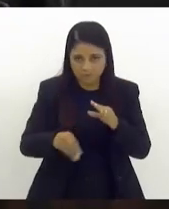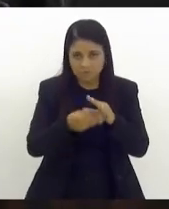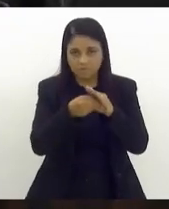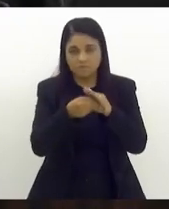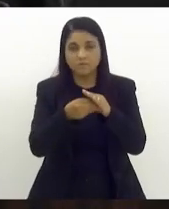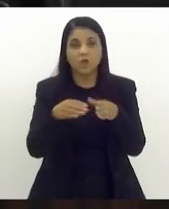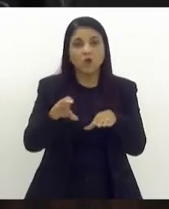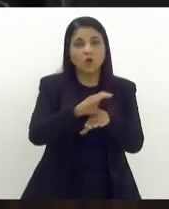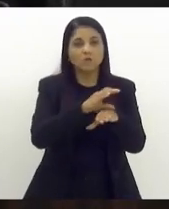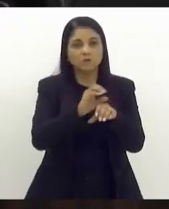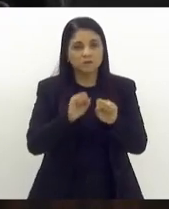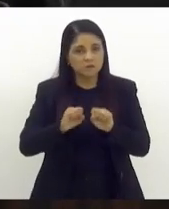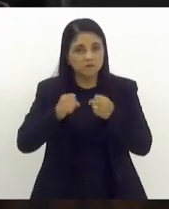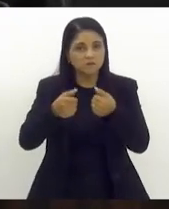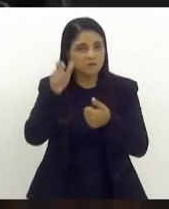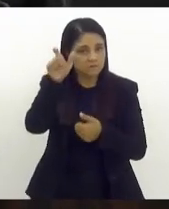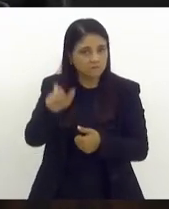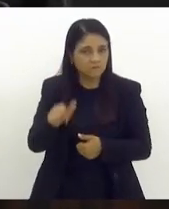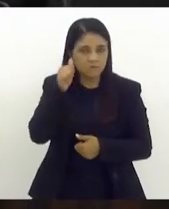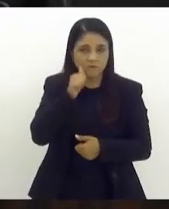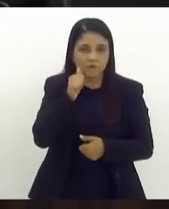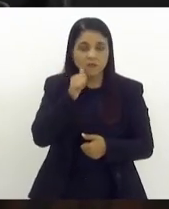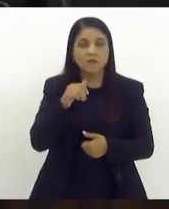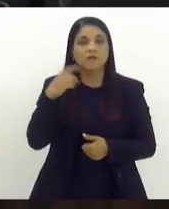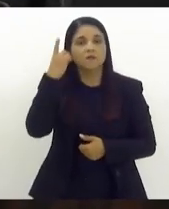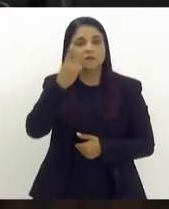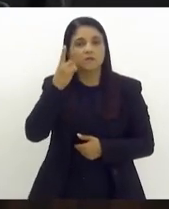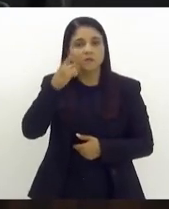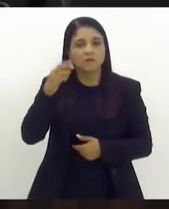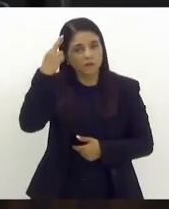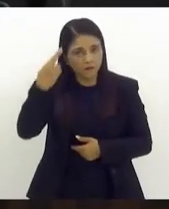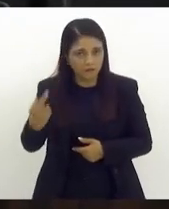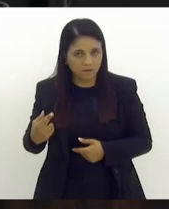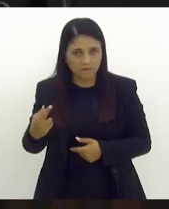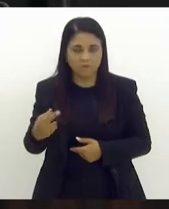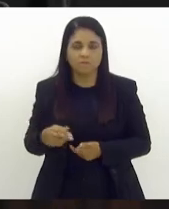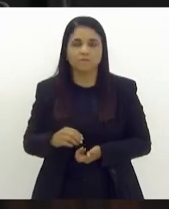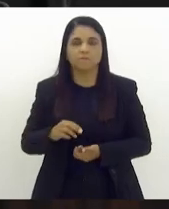Pela Comissão de Defesa dos Direitos da Mulher, deputada Renata Souza.